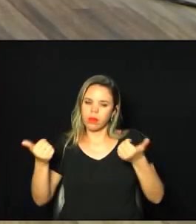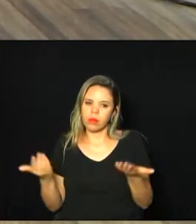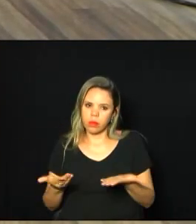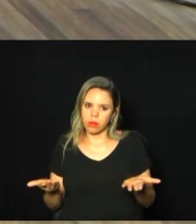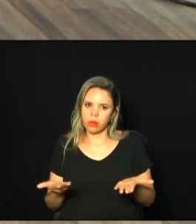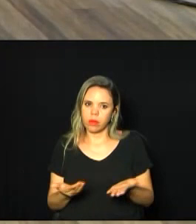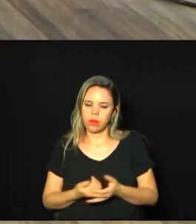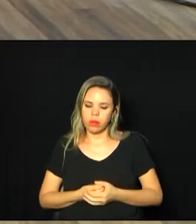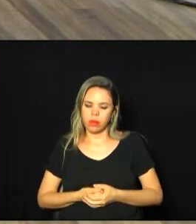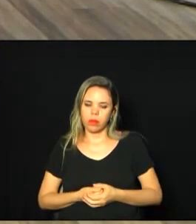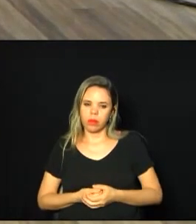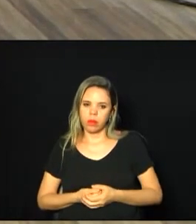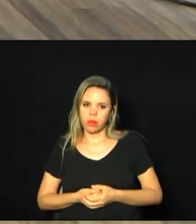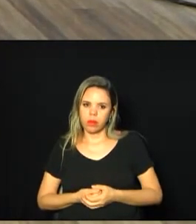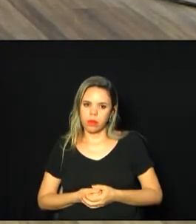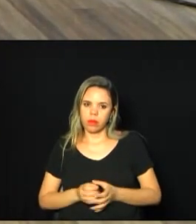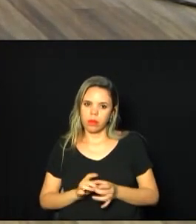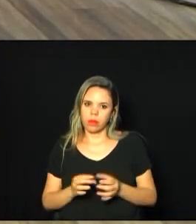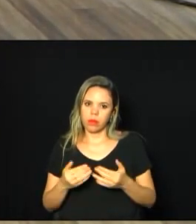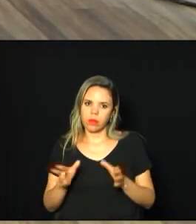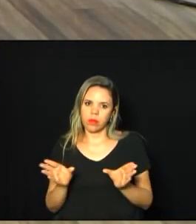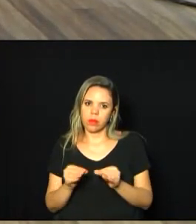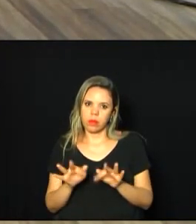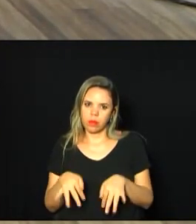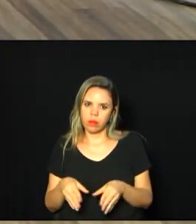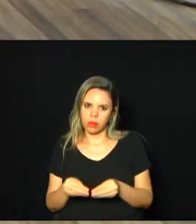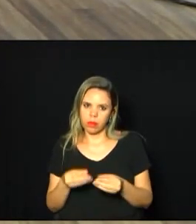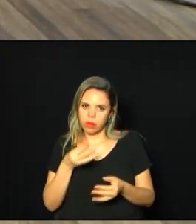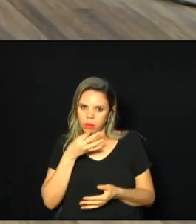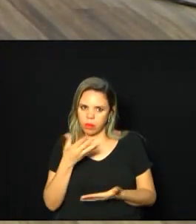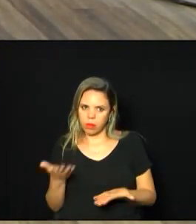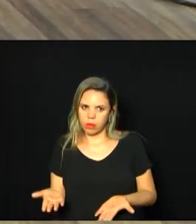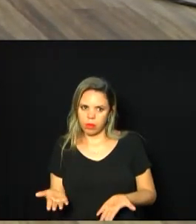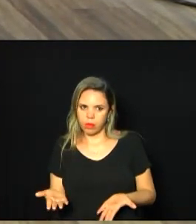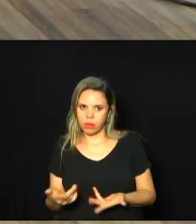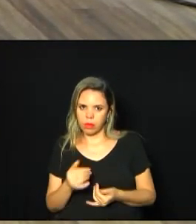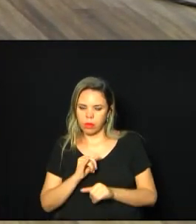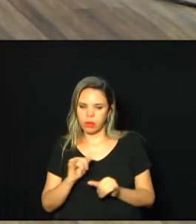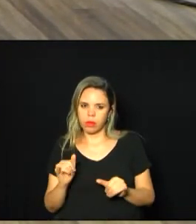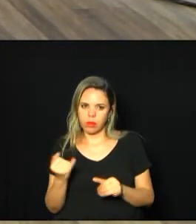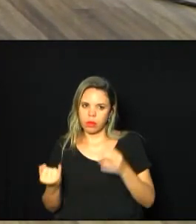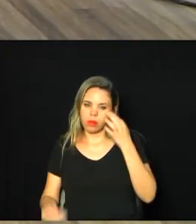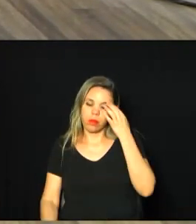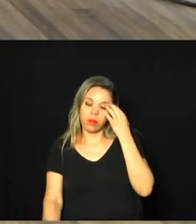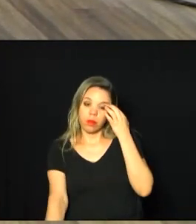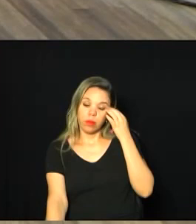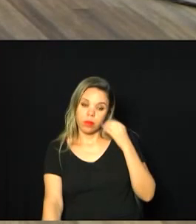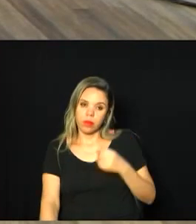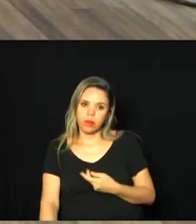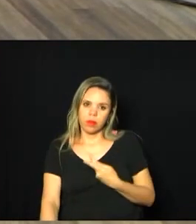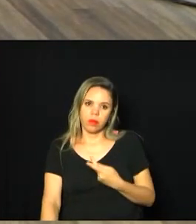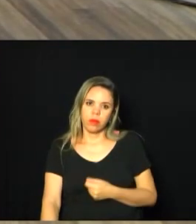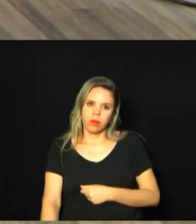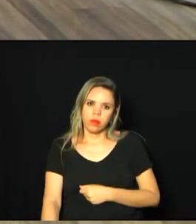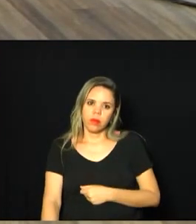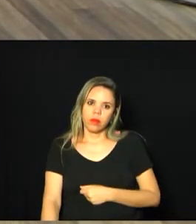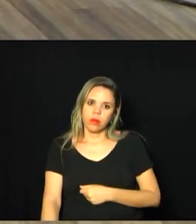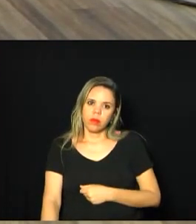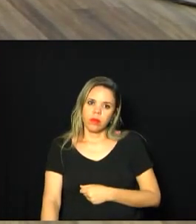nós temos hoje, e fica aberto aí para suas considerações finais, alguma informação importante que você queira passar.